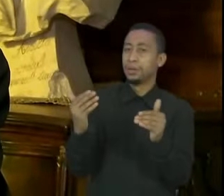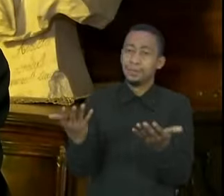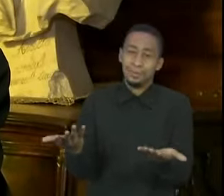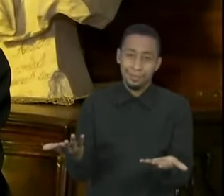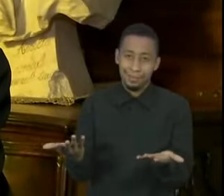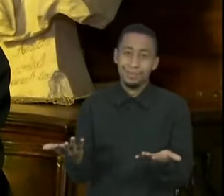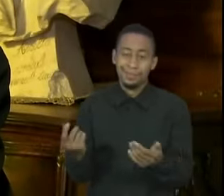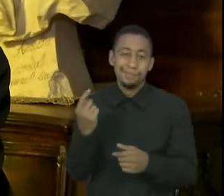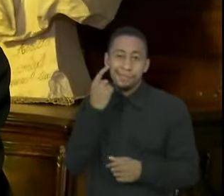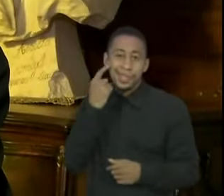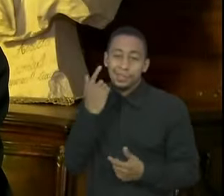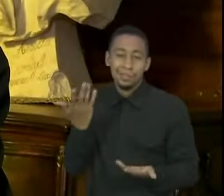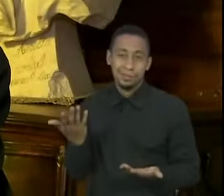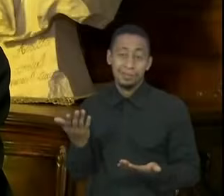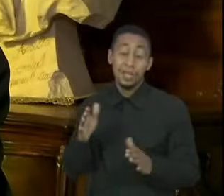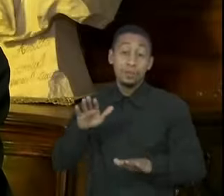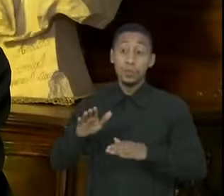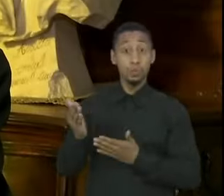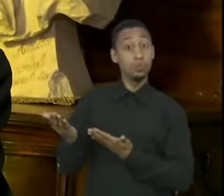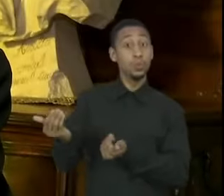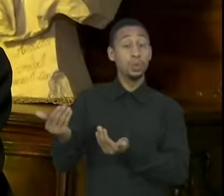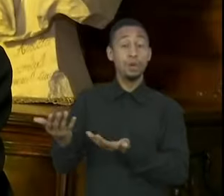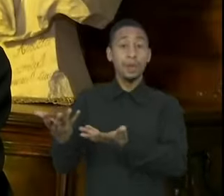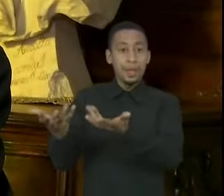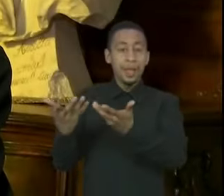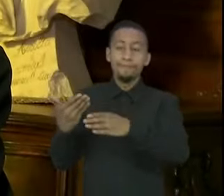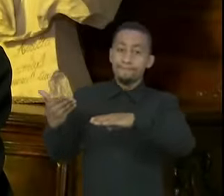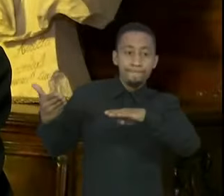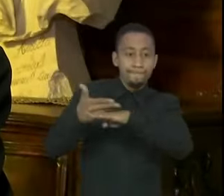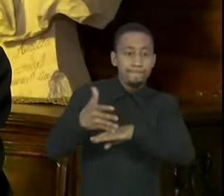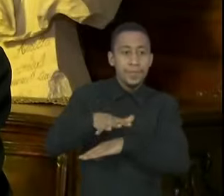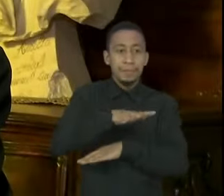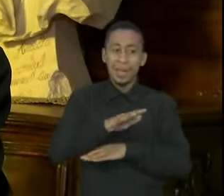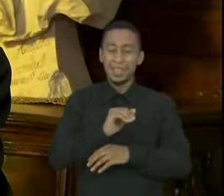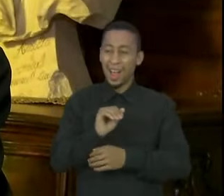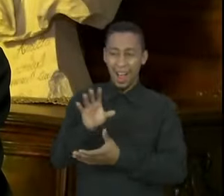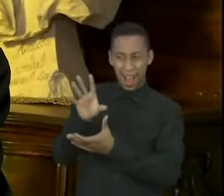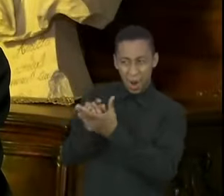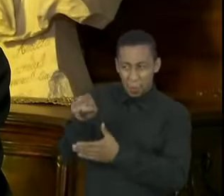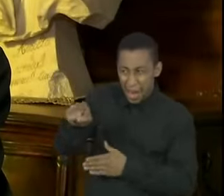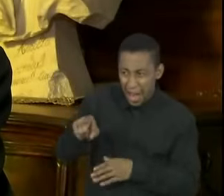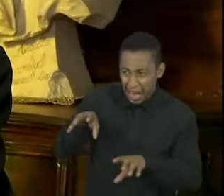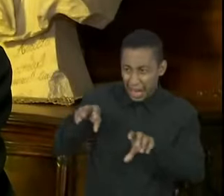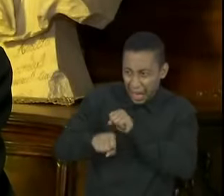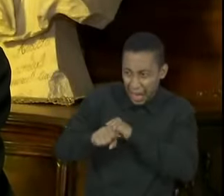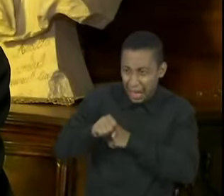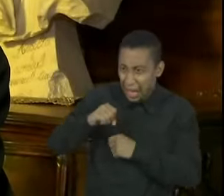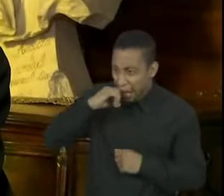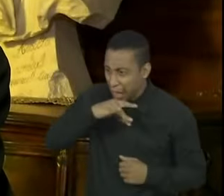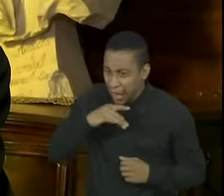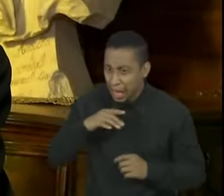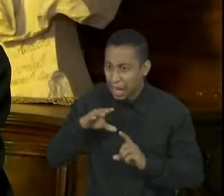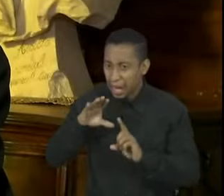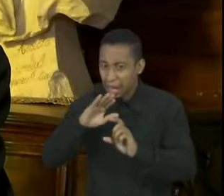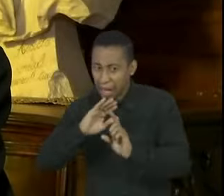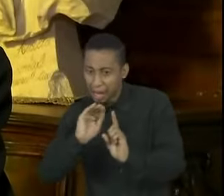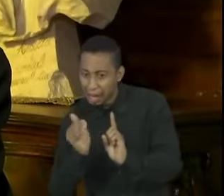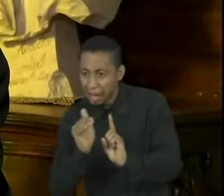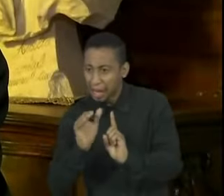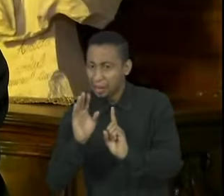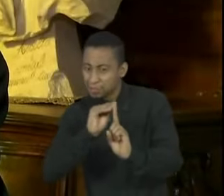boa no imagem é um rapaz um jovem gostaria de imitar e descer como ele e aí nas evocações